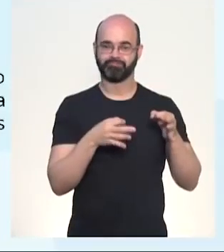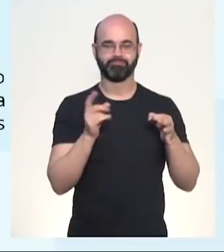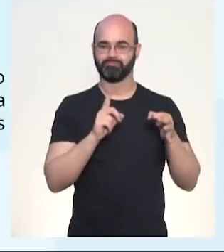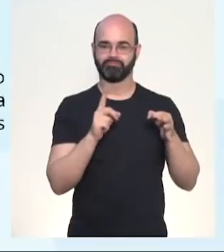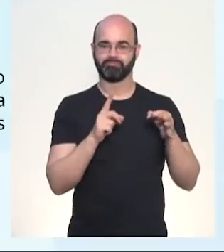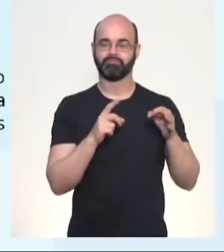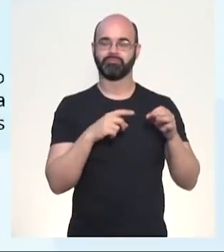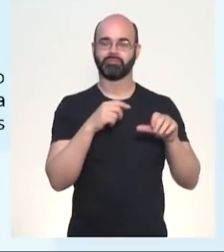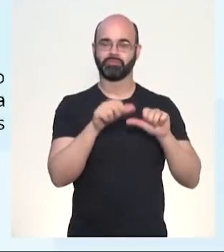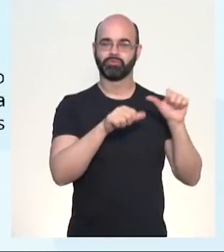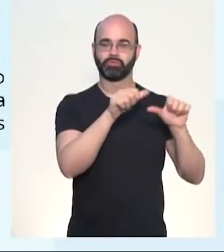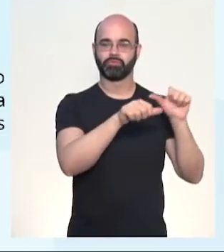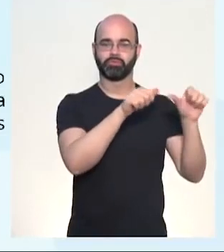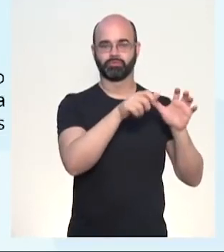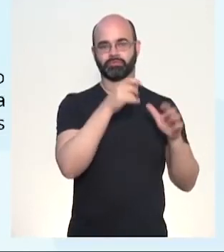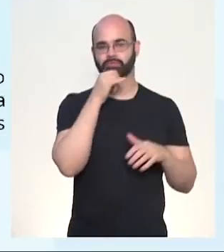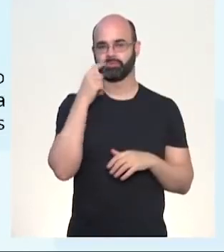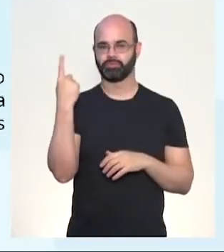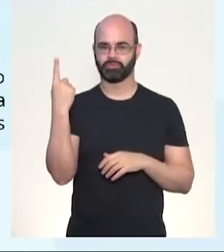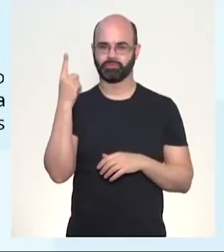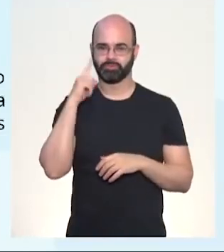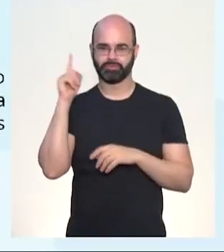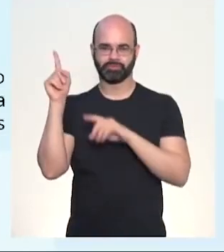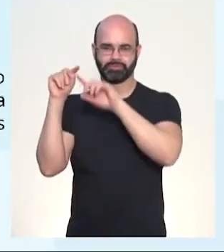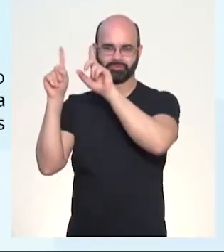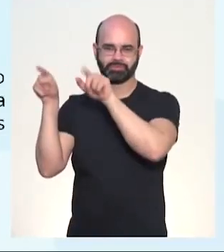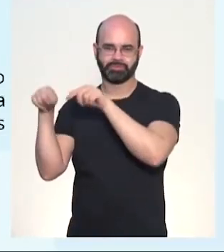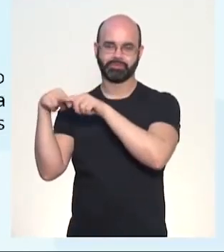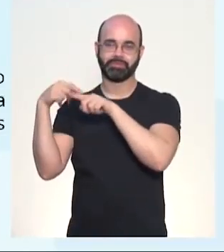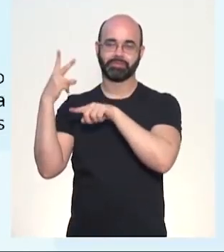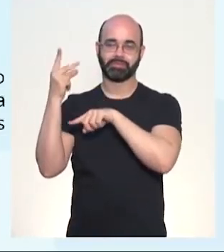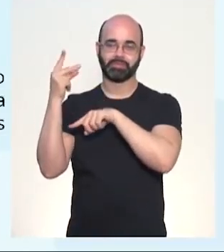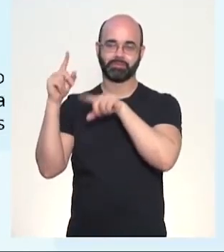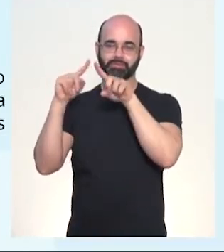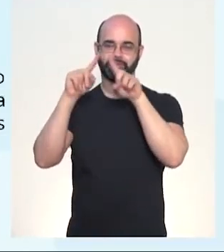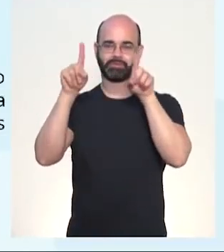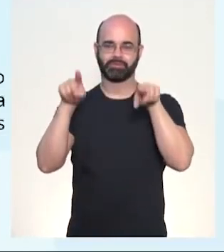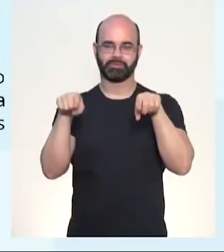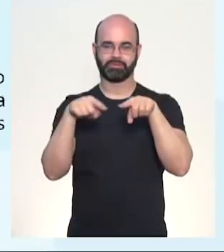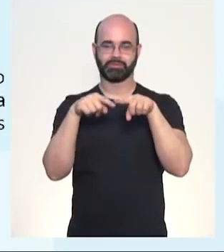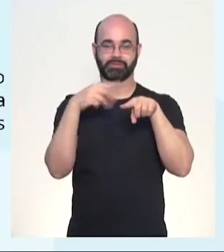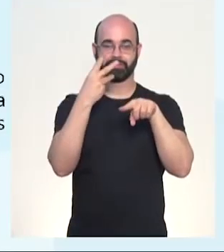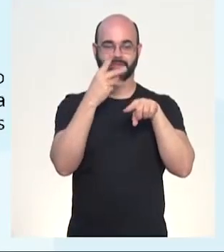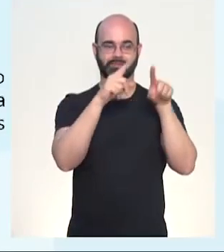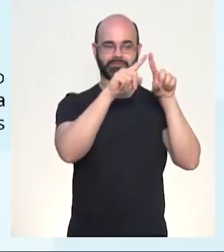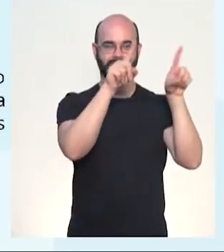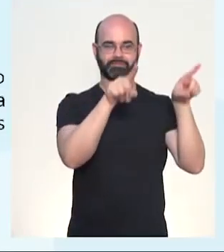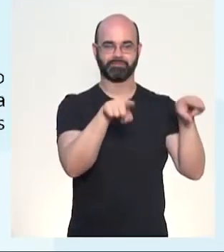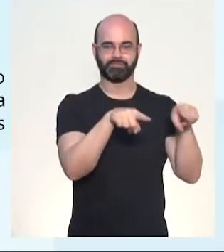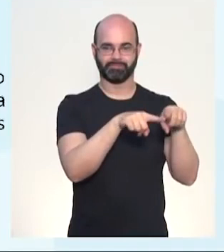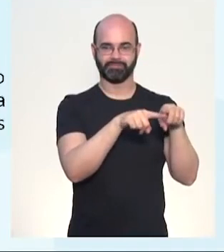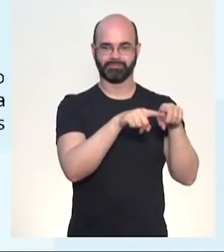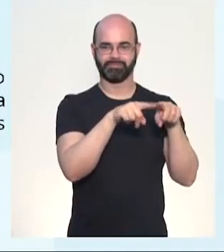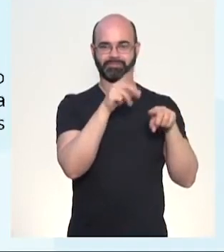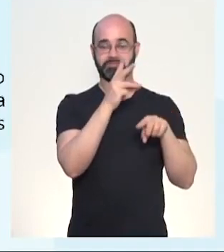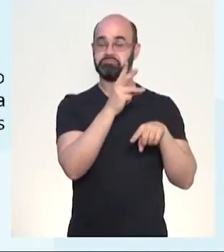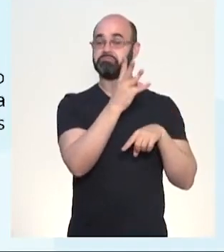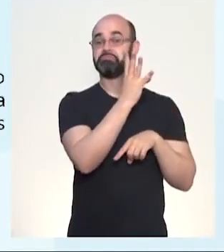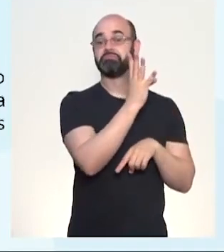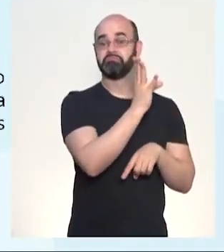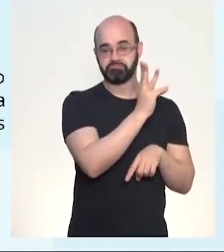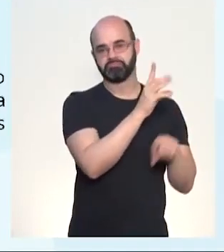a figura 1, tá, a primeira, é diferente da segunda, que é diferente da terceira, e consequentemente a quarta o será